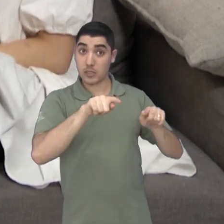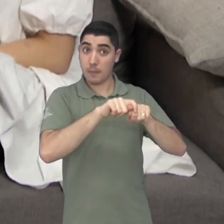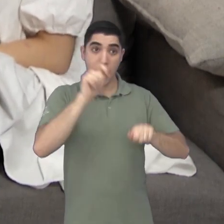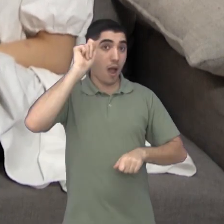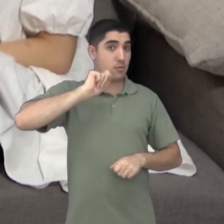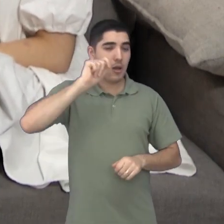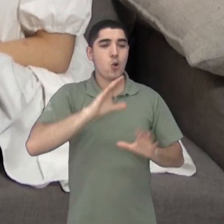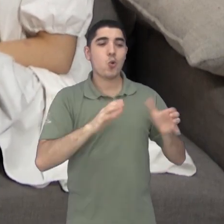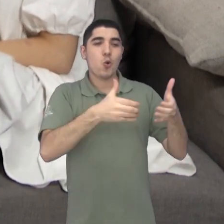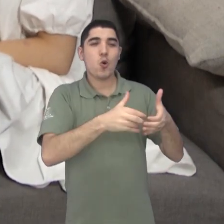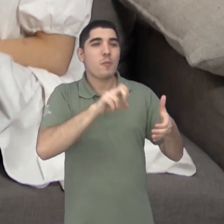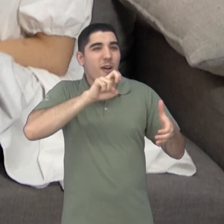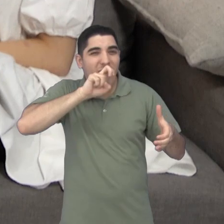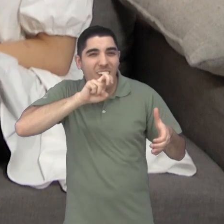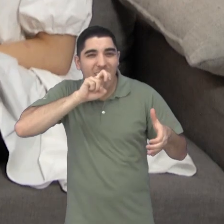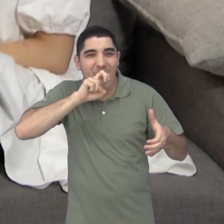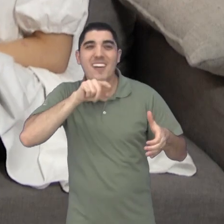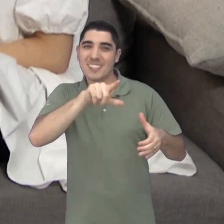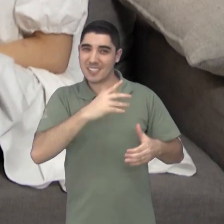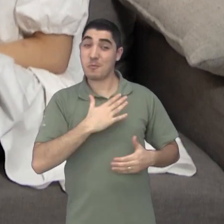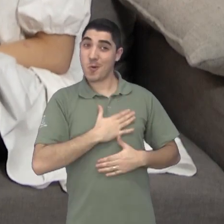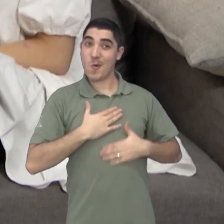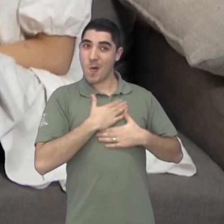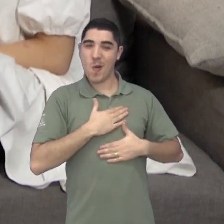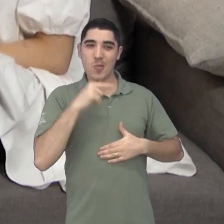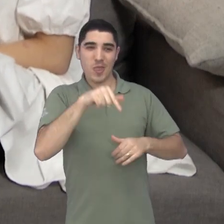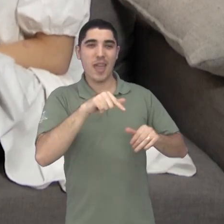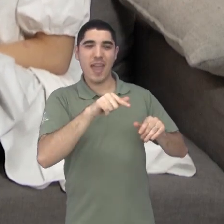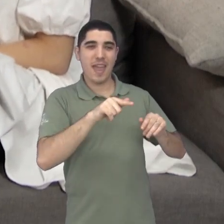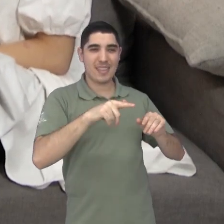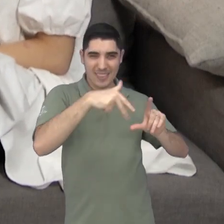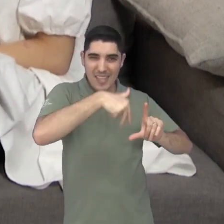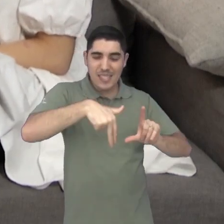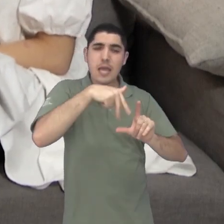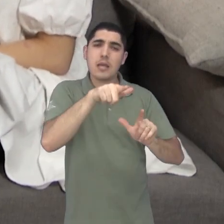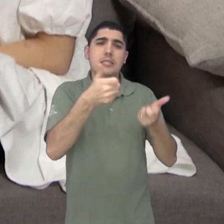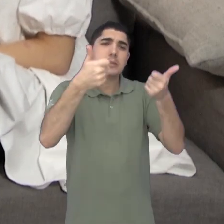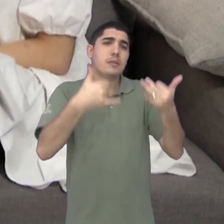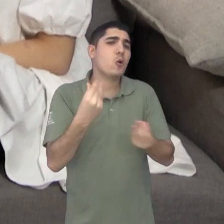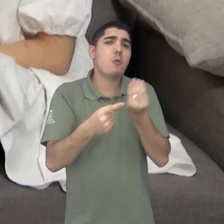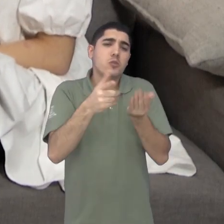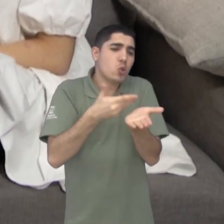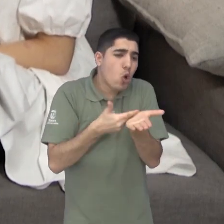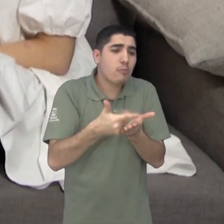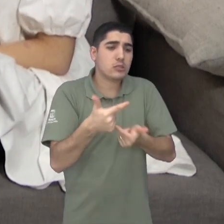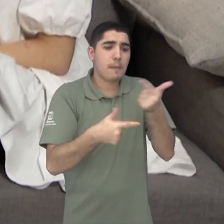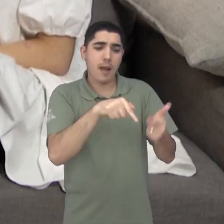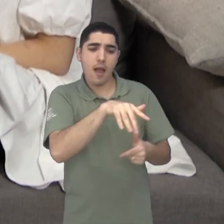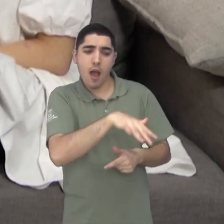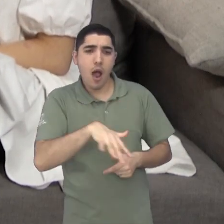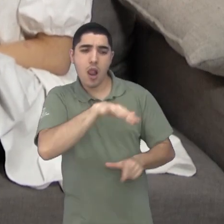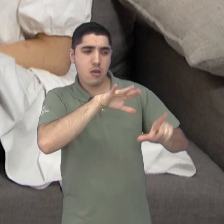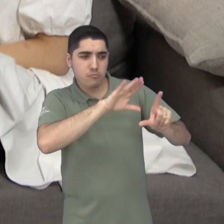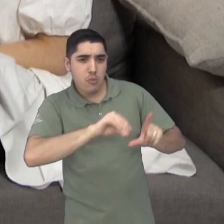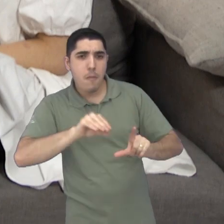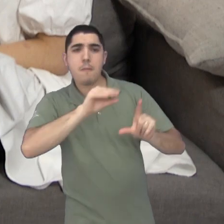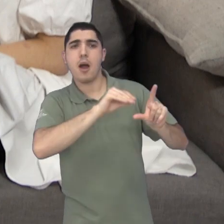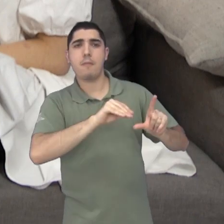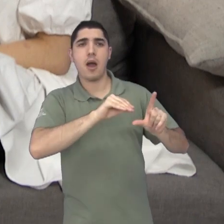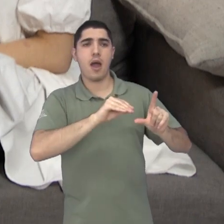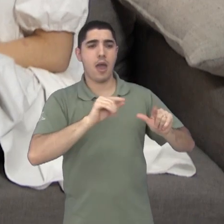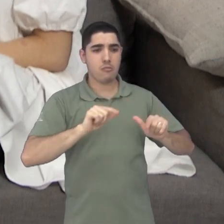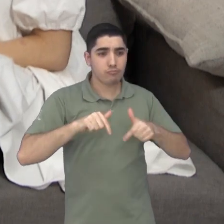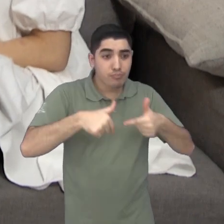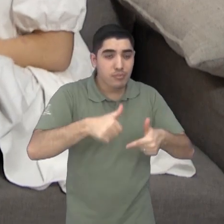da Turma da Mônica, né? A série. Então conta pra gente um pouquinho disso tudo. Como é que foi que você começou nessa área, né? Dublando,